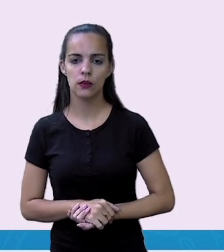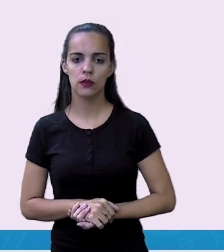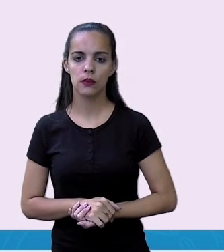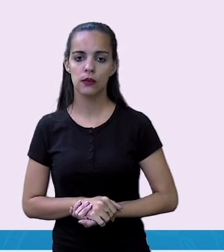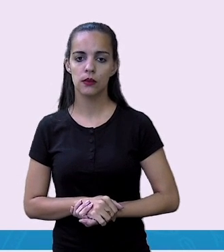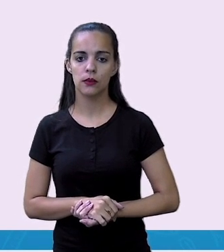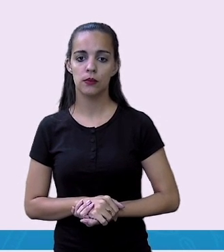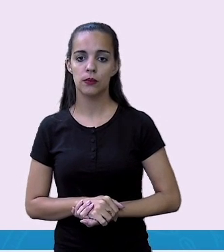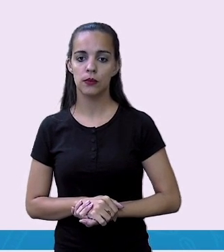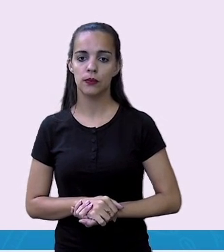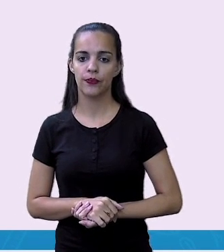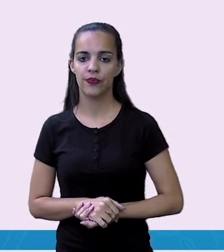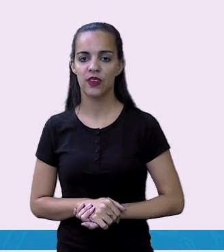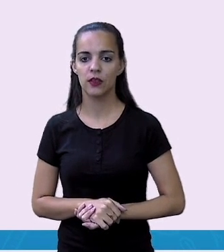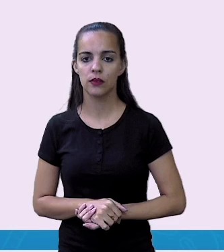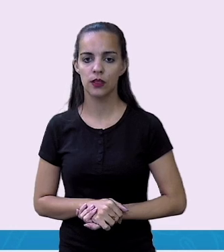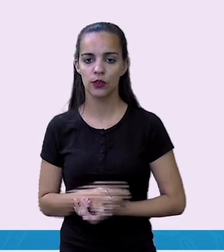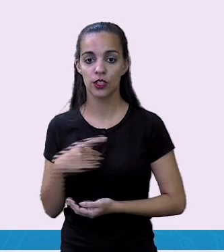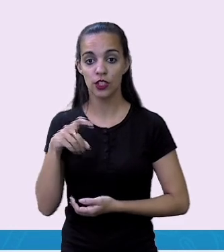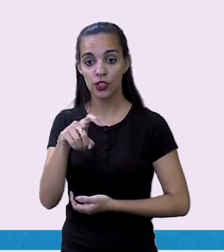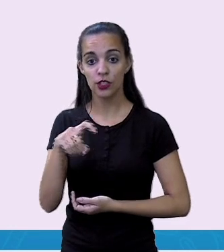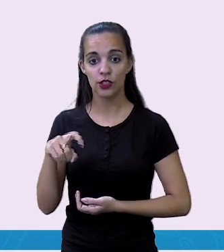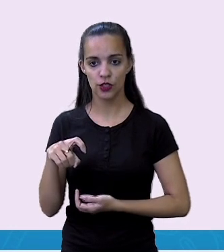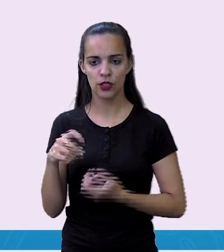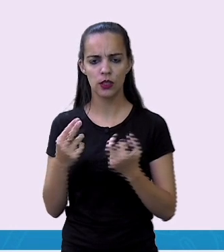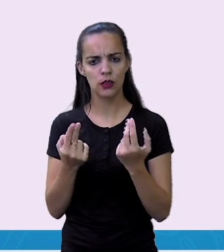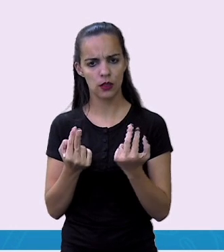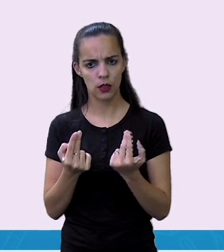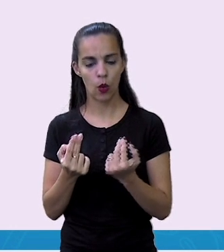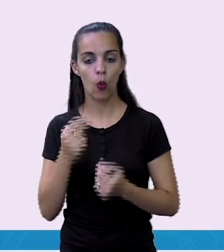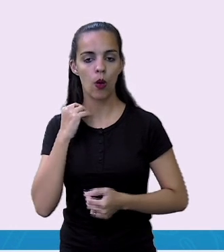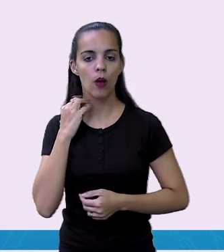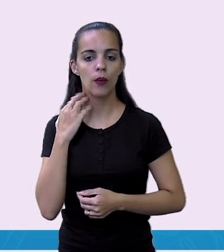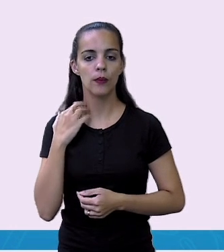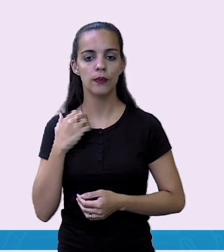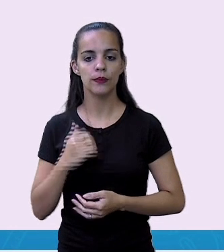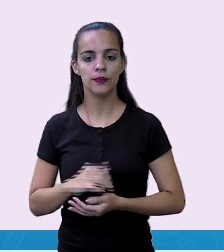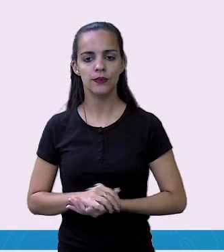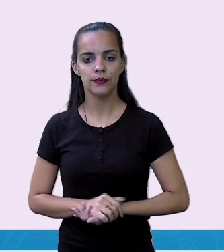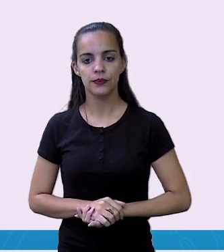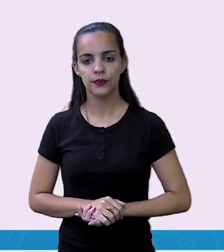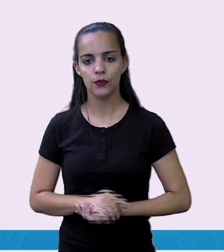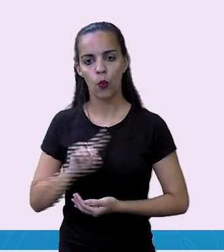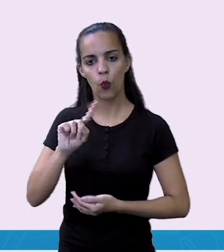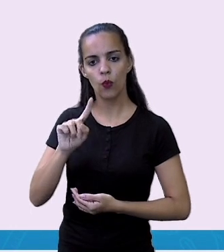2,6 vezes x, já vou fazer direto aqui. Então, eu vou multiplicar